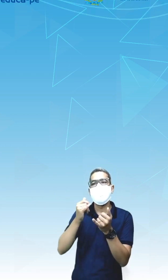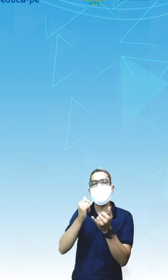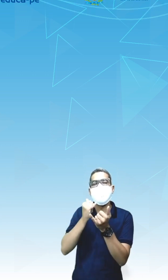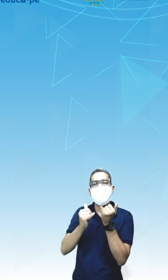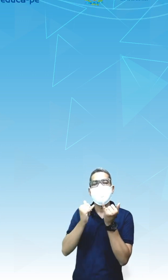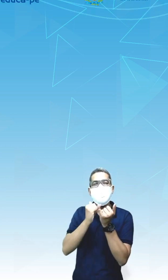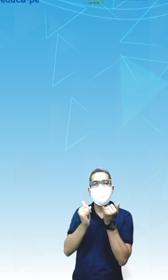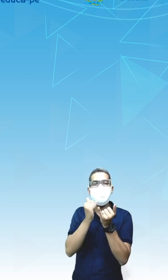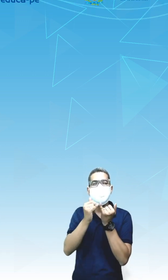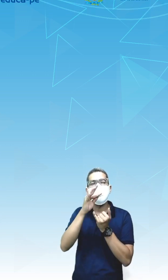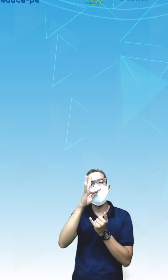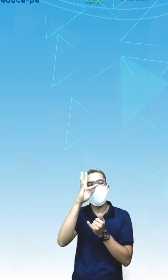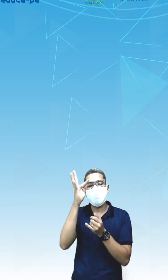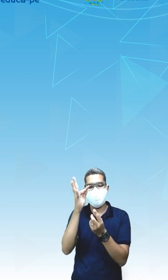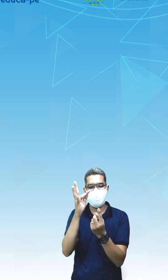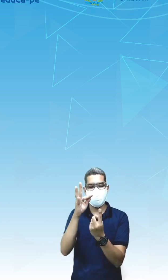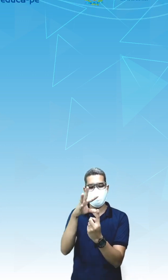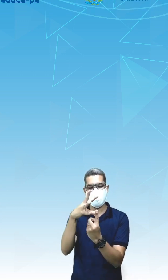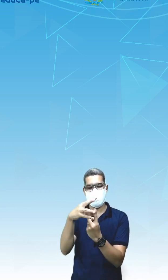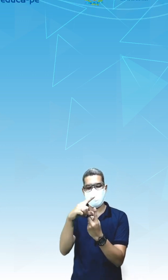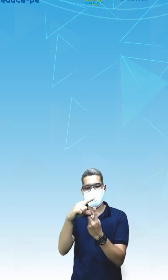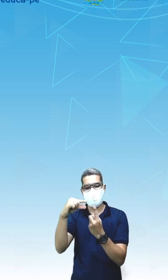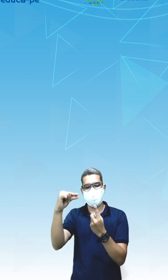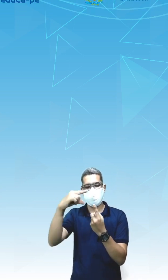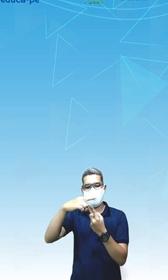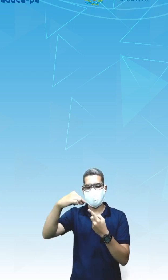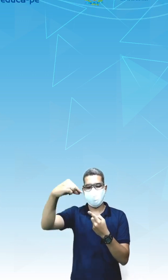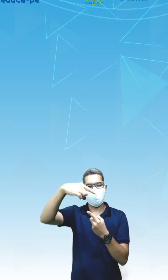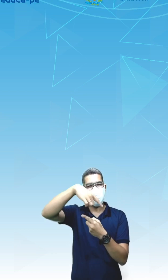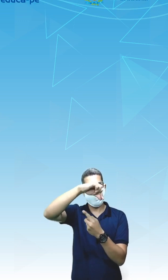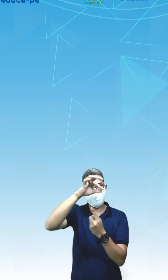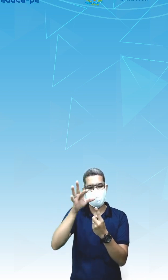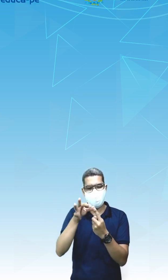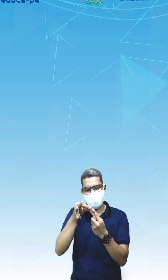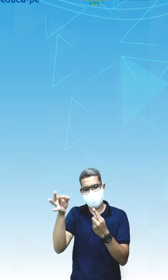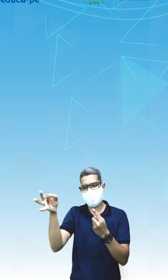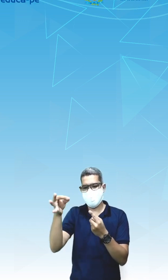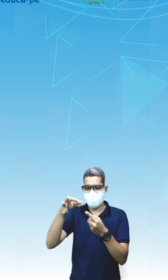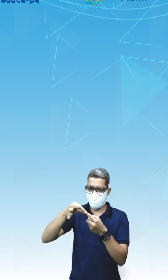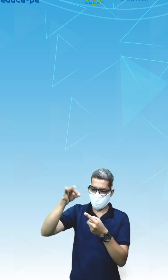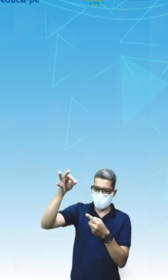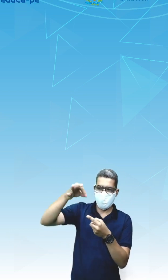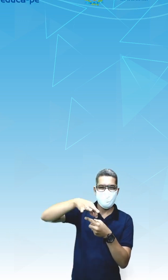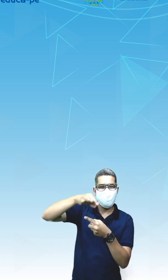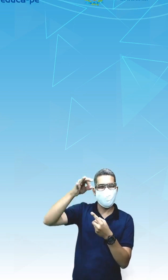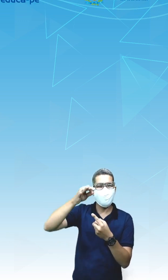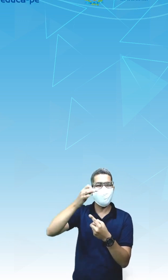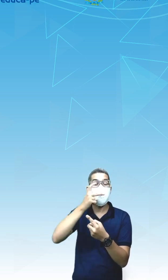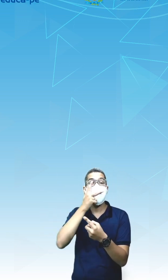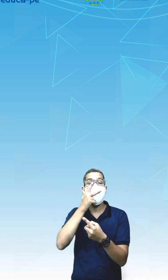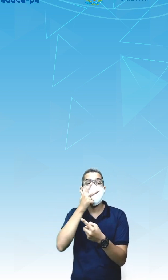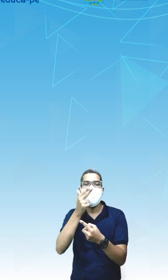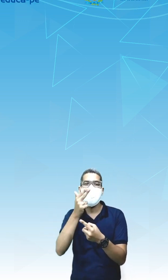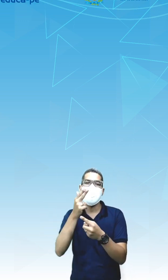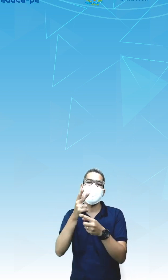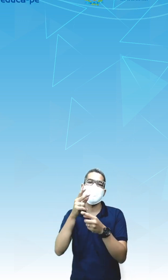pétalas, foram responsáveis por atribuir esse nome. Por isso que é rosa dos ventos,